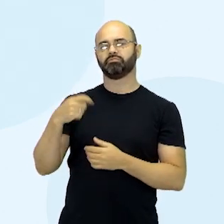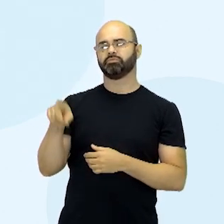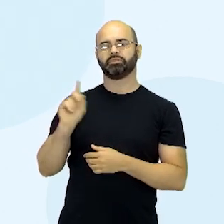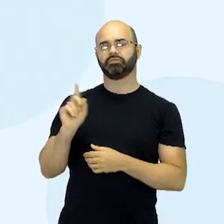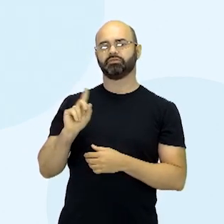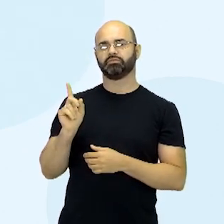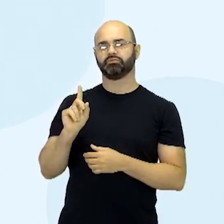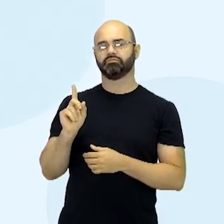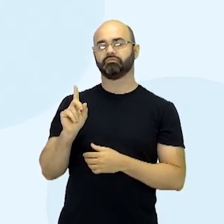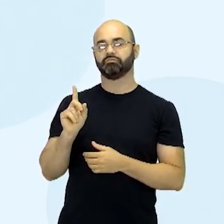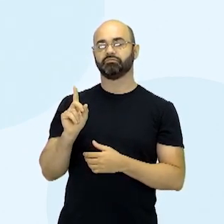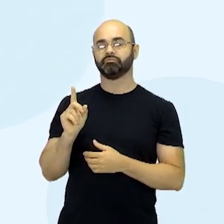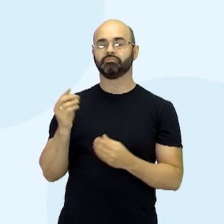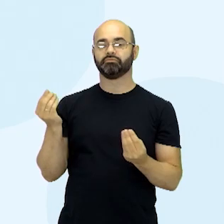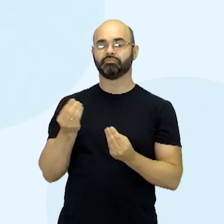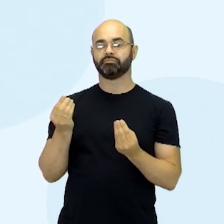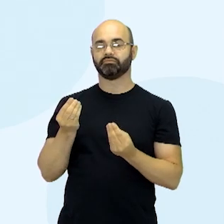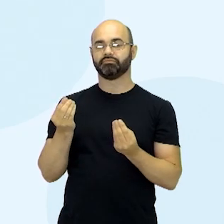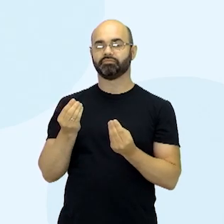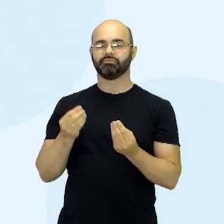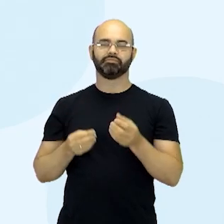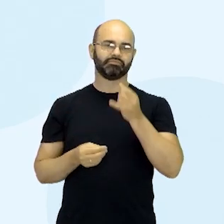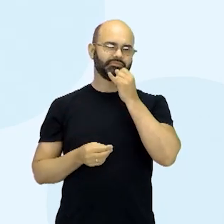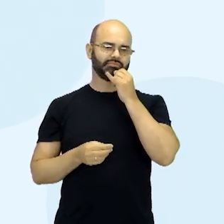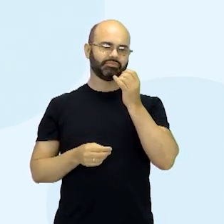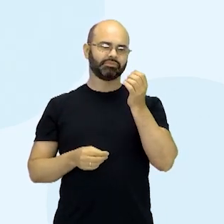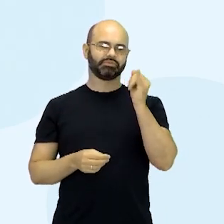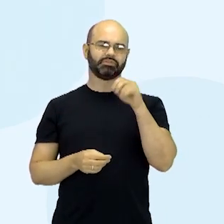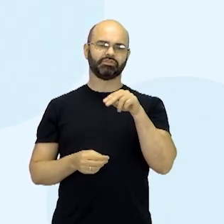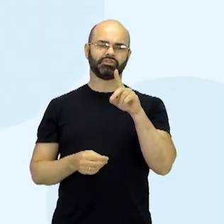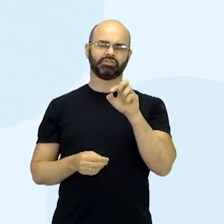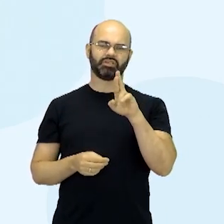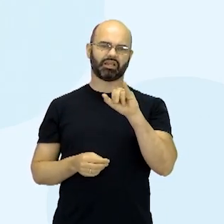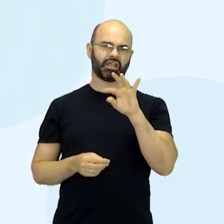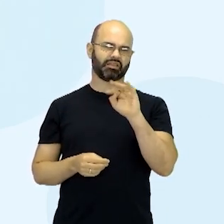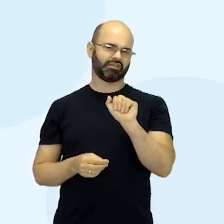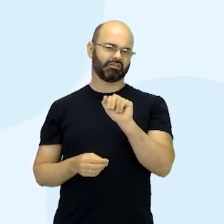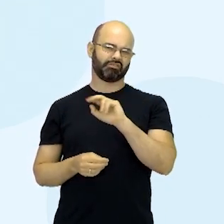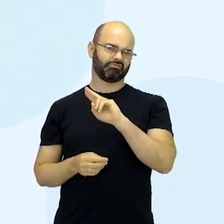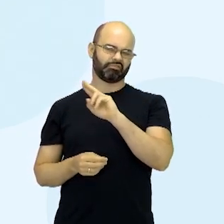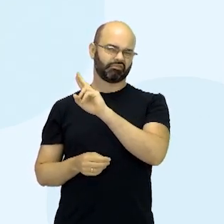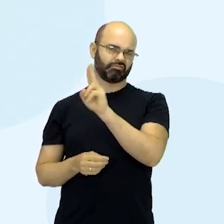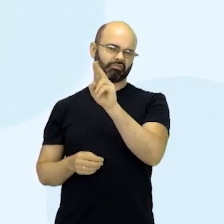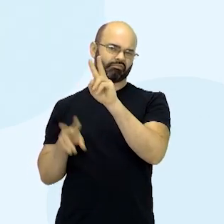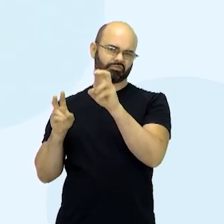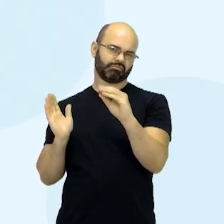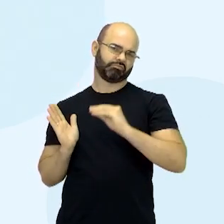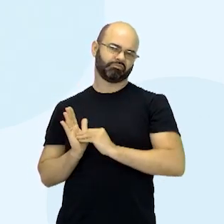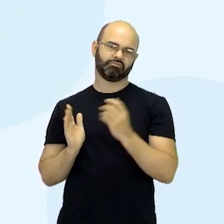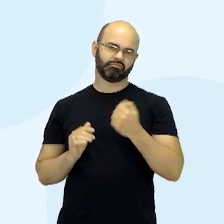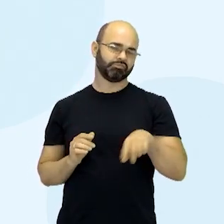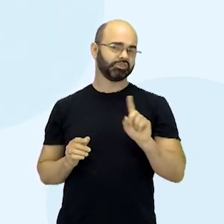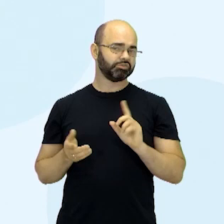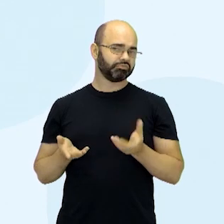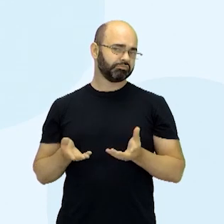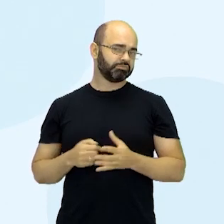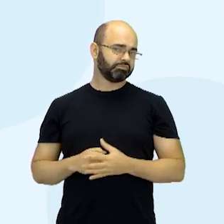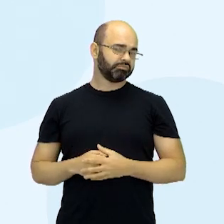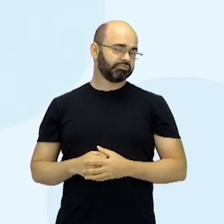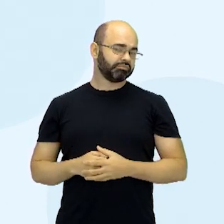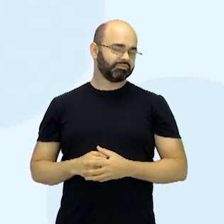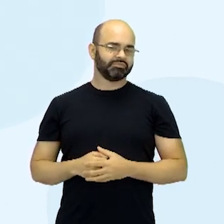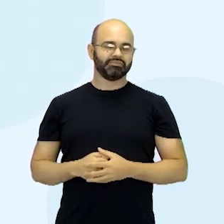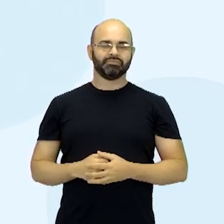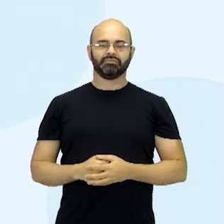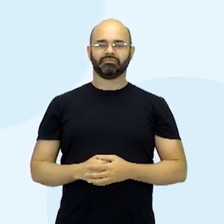produção textual. Então, ao fazer uma citação indireta, eu posso fazer de qualquer maneira, não preciso colocar nenhum tipo de referência, então, mas aí